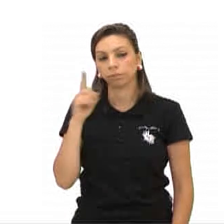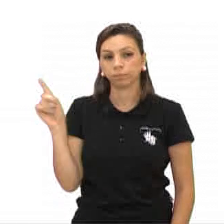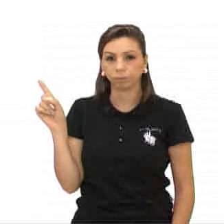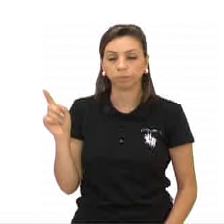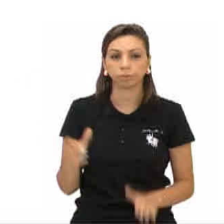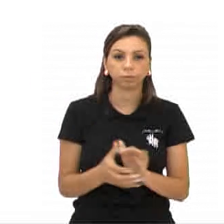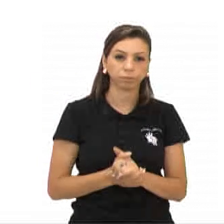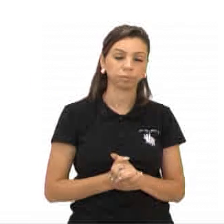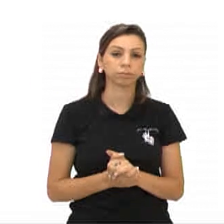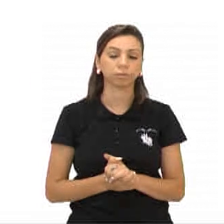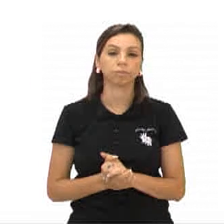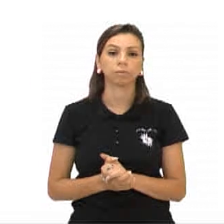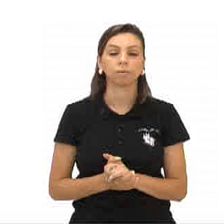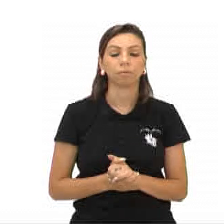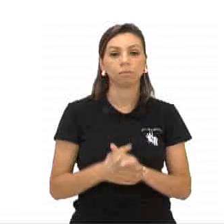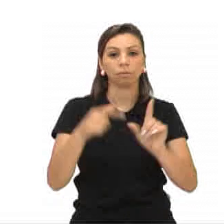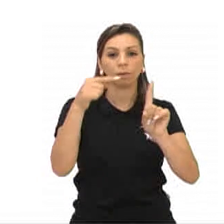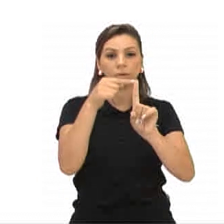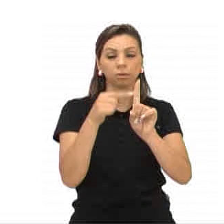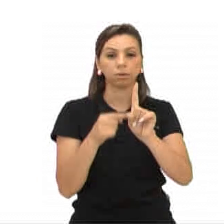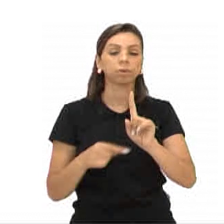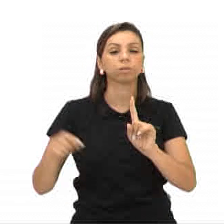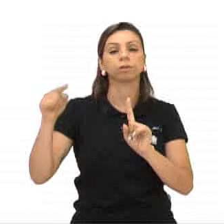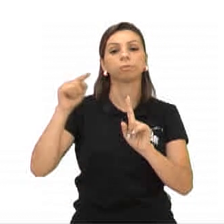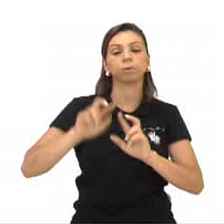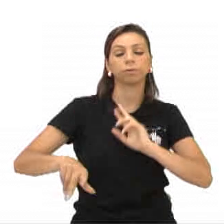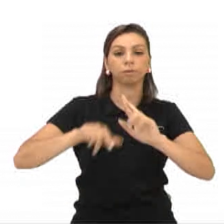seguinte: sobre os diferentes tipos e usos de